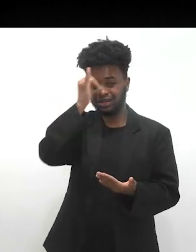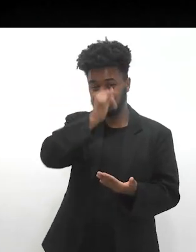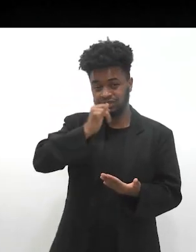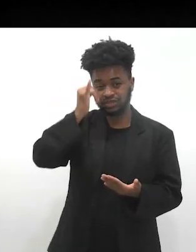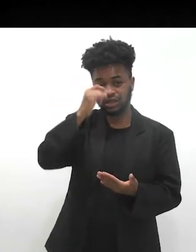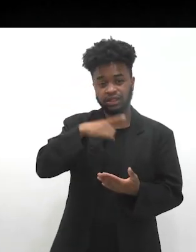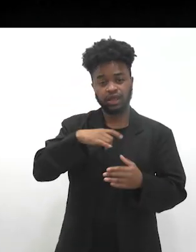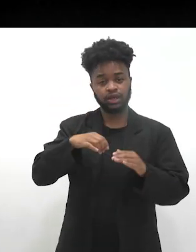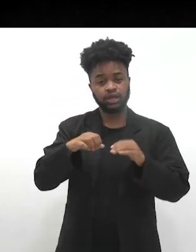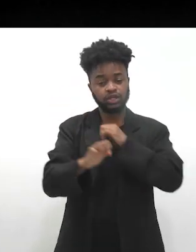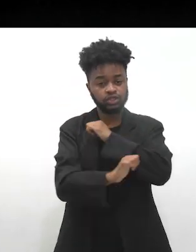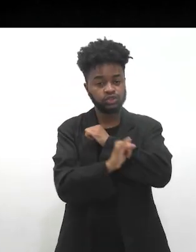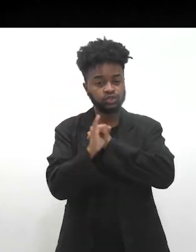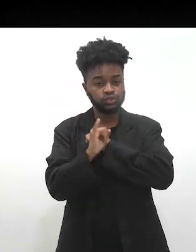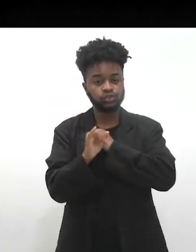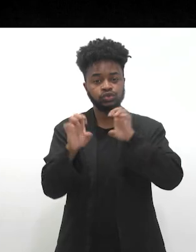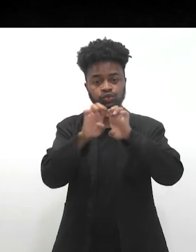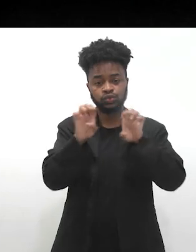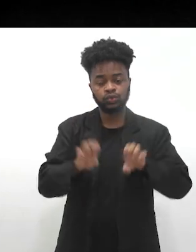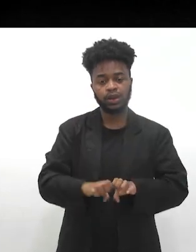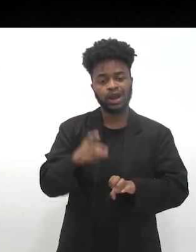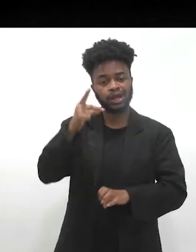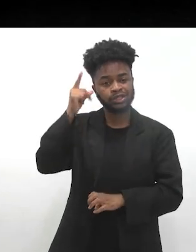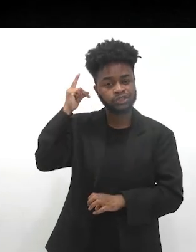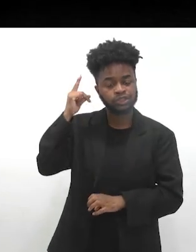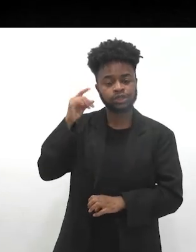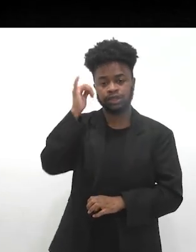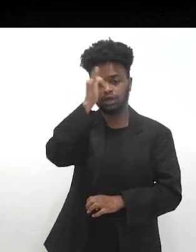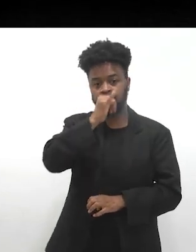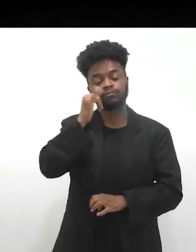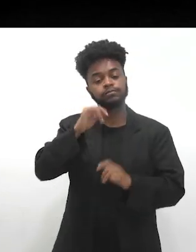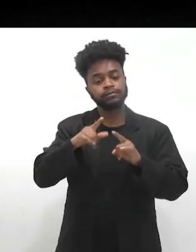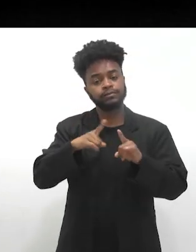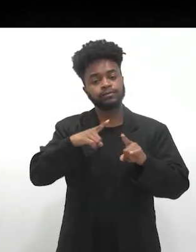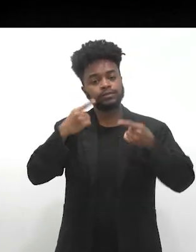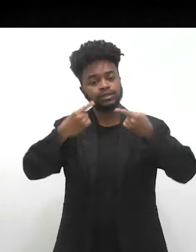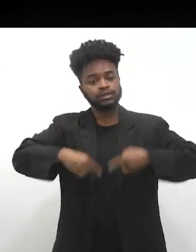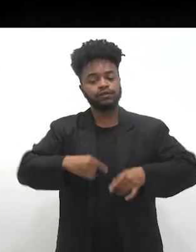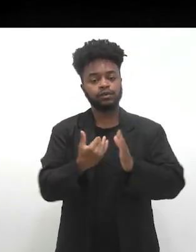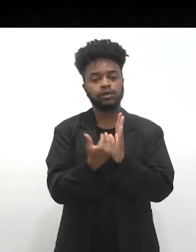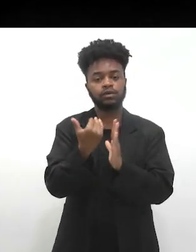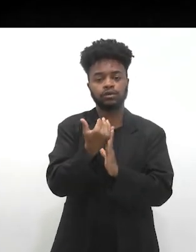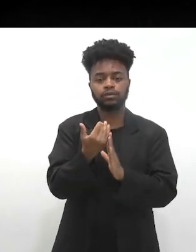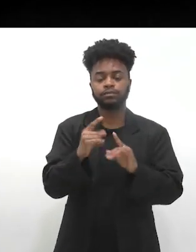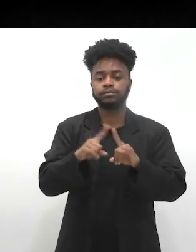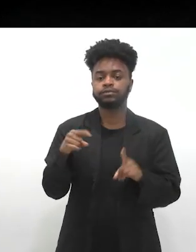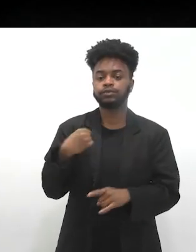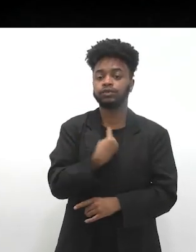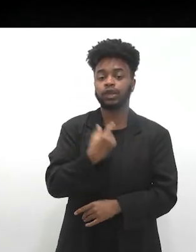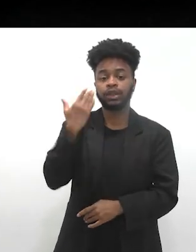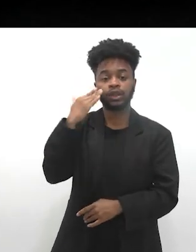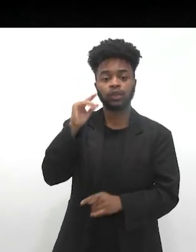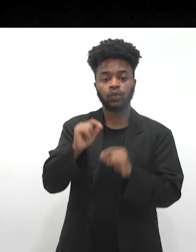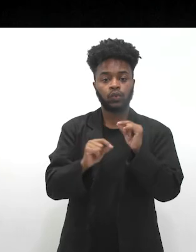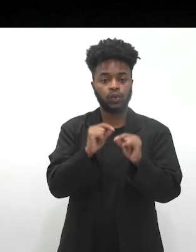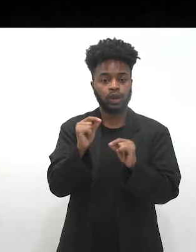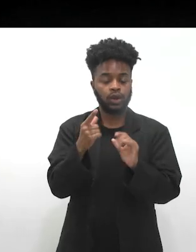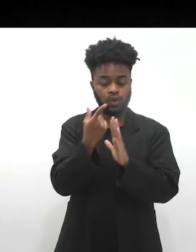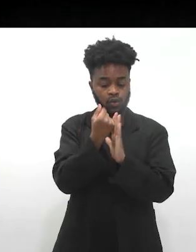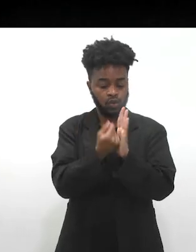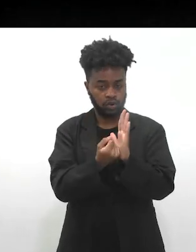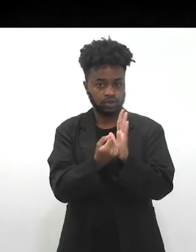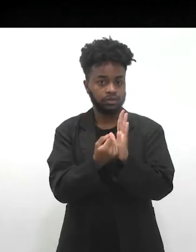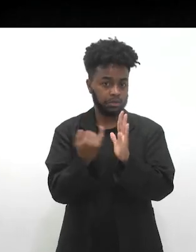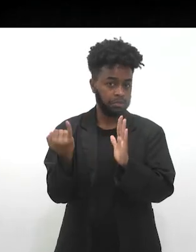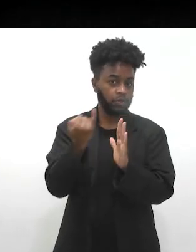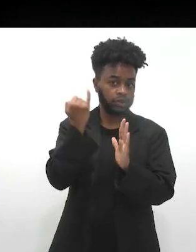gente tem toda uma estrutura já antiga e o desafio tem sido grande. Estamos entendendo que o debate